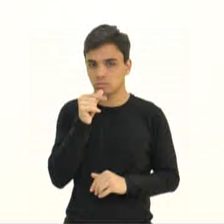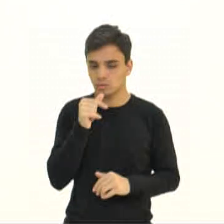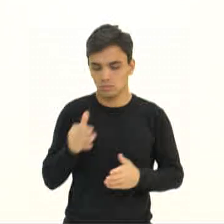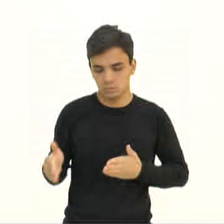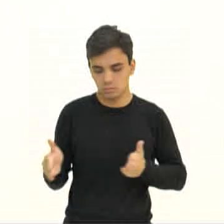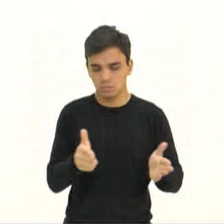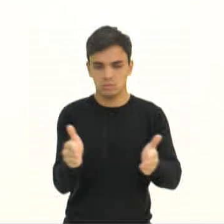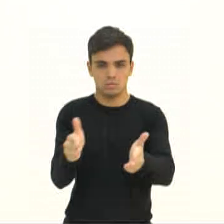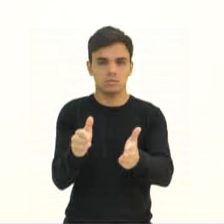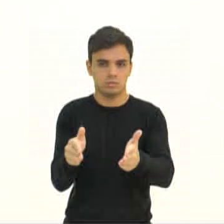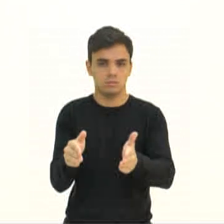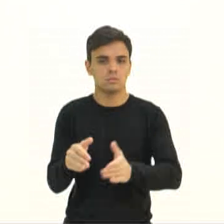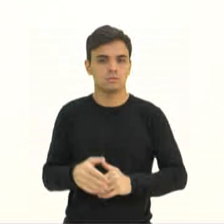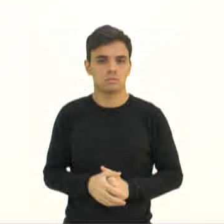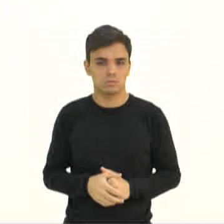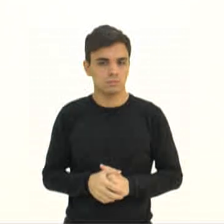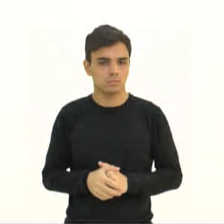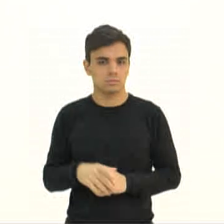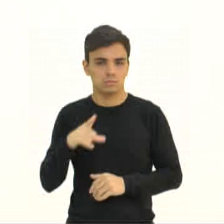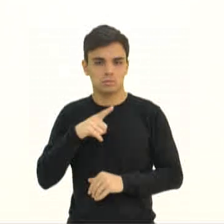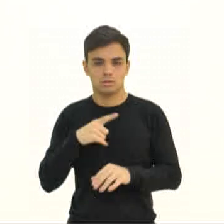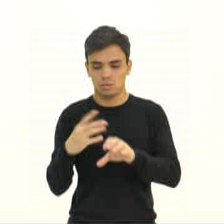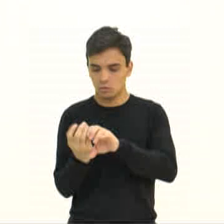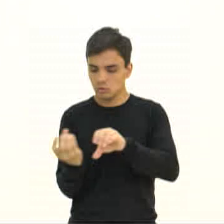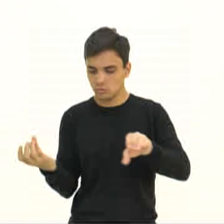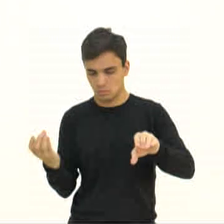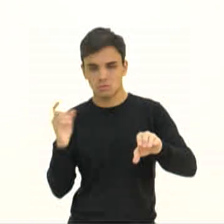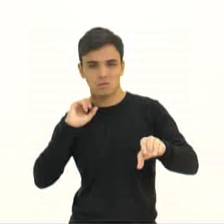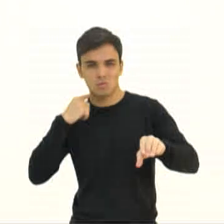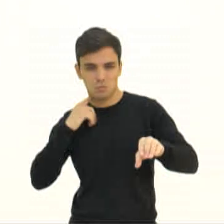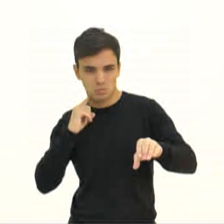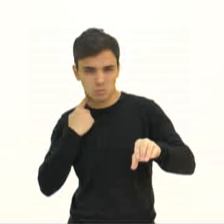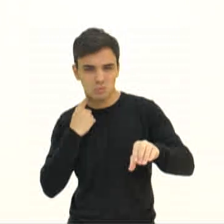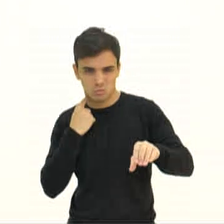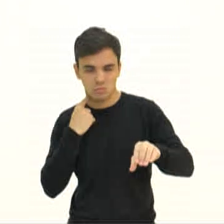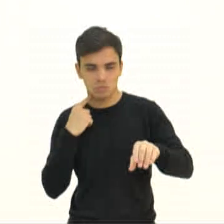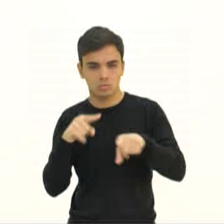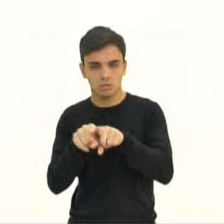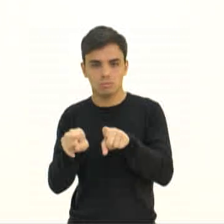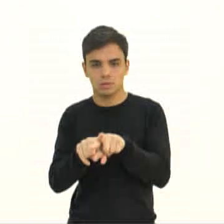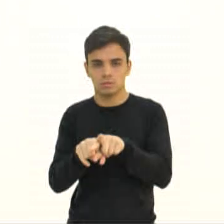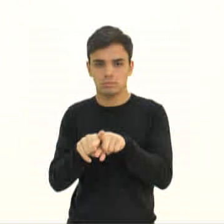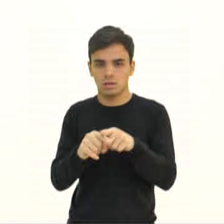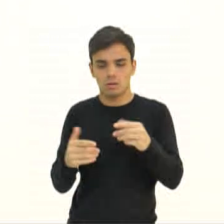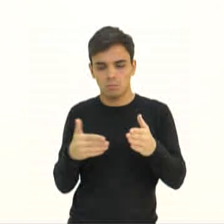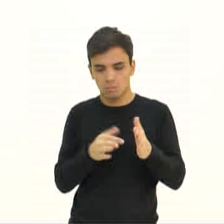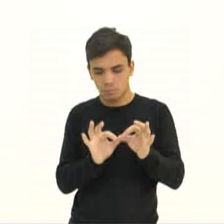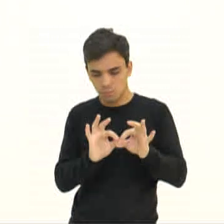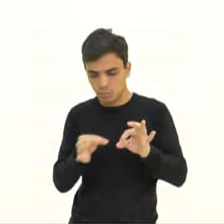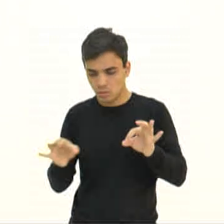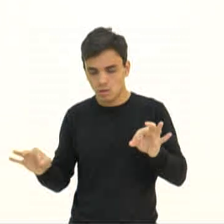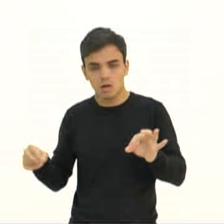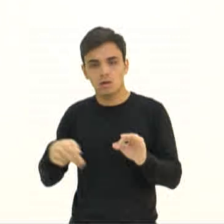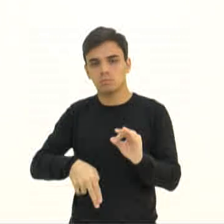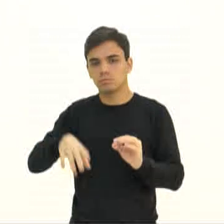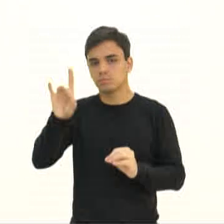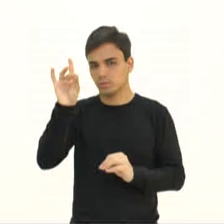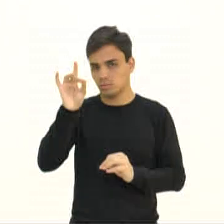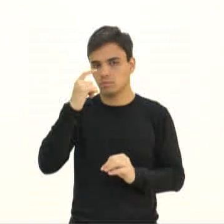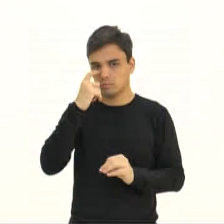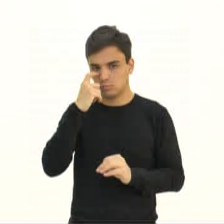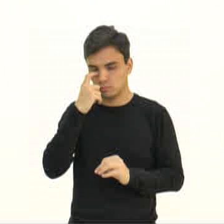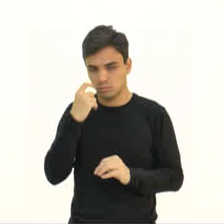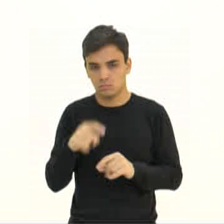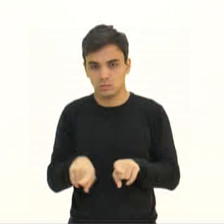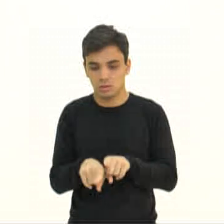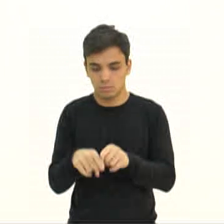Francisco, esgoto doméstico industrial, porque ele é um rio que corta boa parte do Nordeste ali, passa por várias